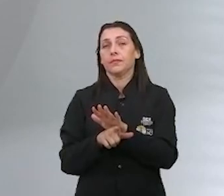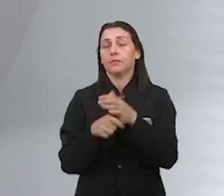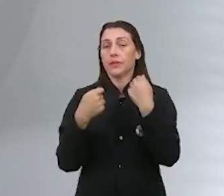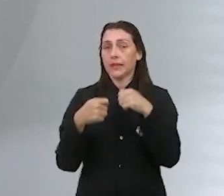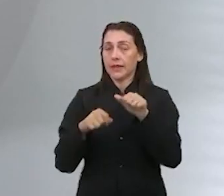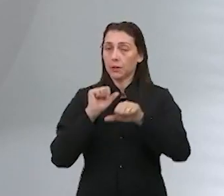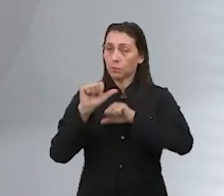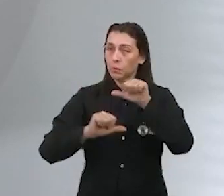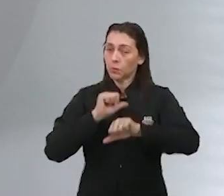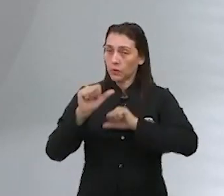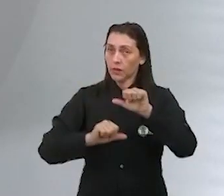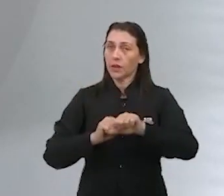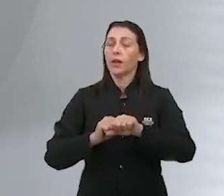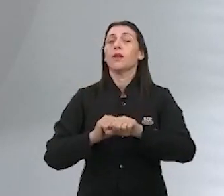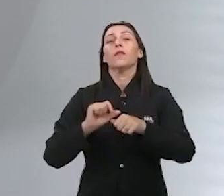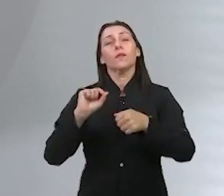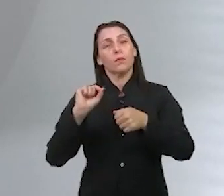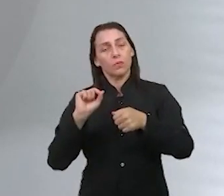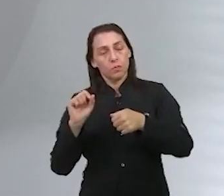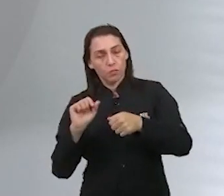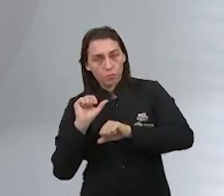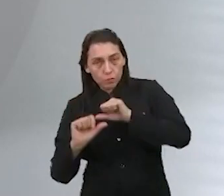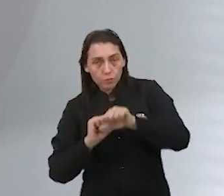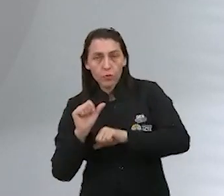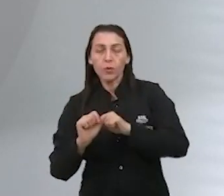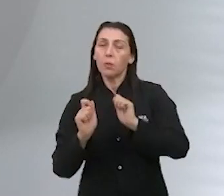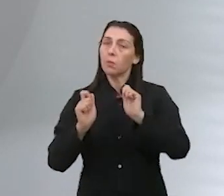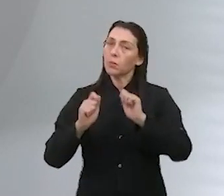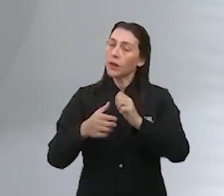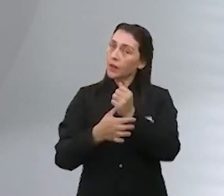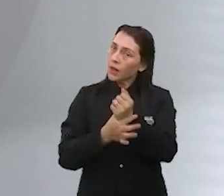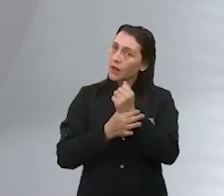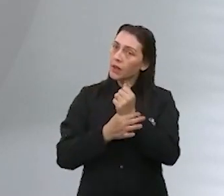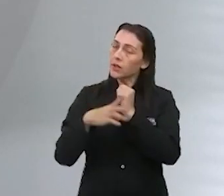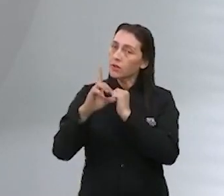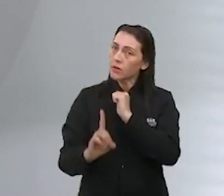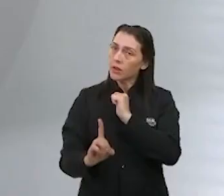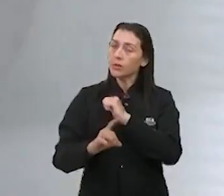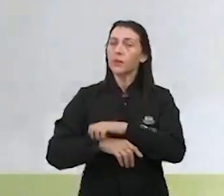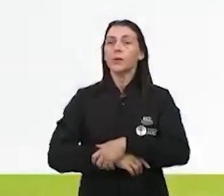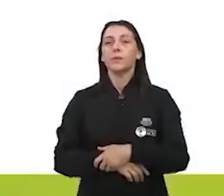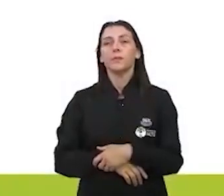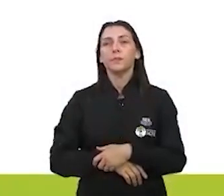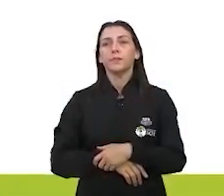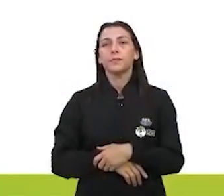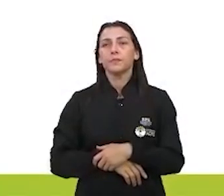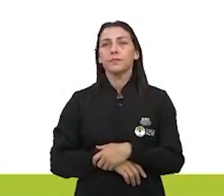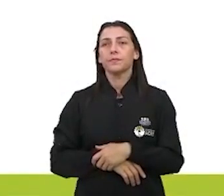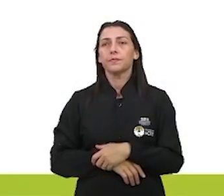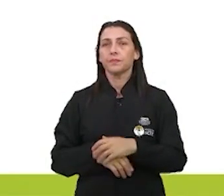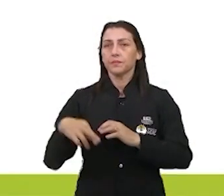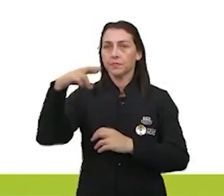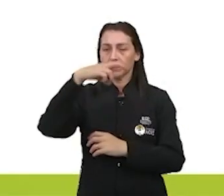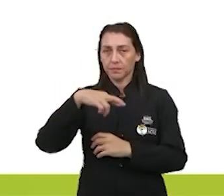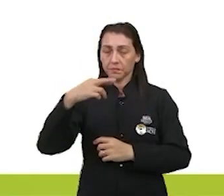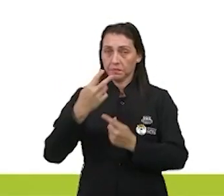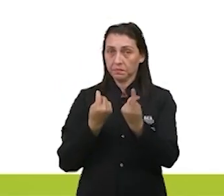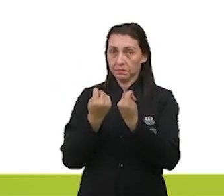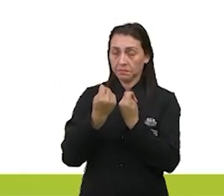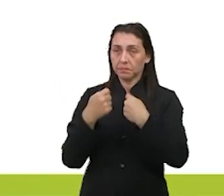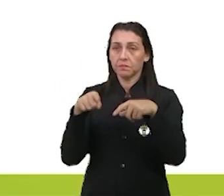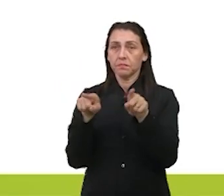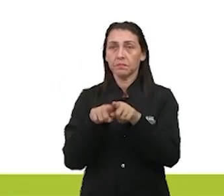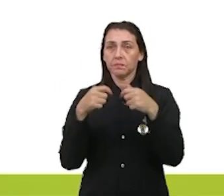é ineficaz, você faz uma atualização da lei para poder garantir a sobrevivência. Fiscalização e controle.